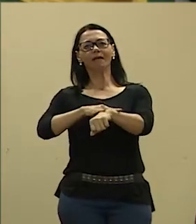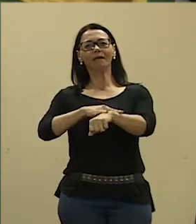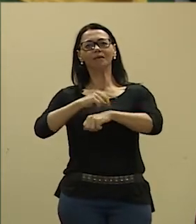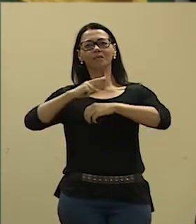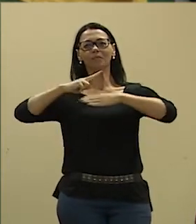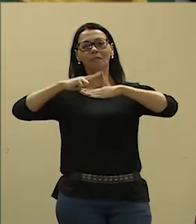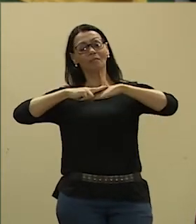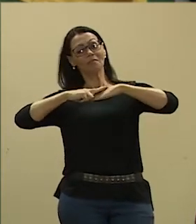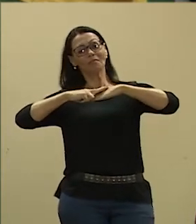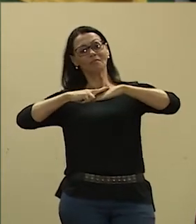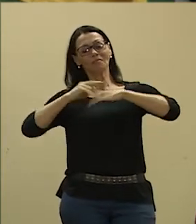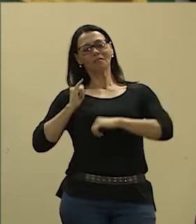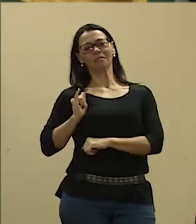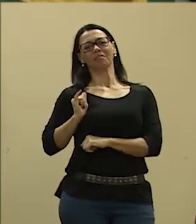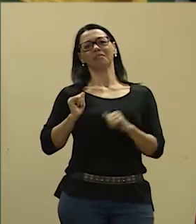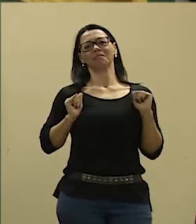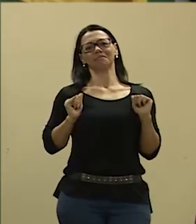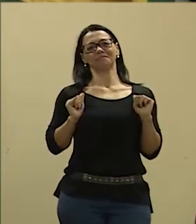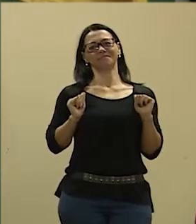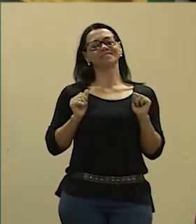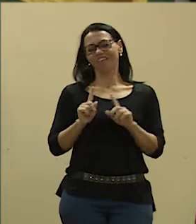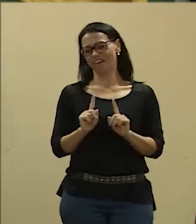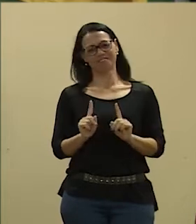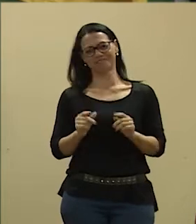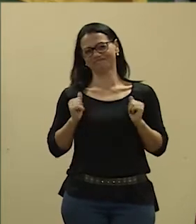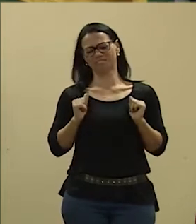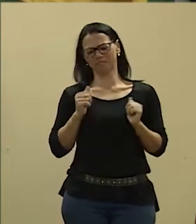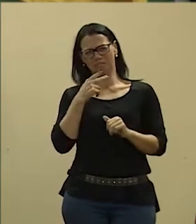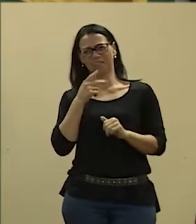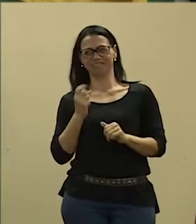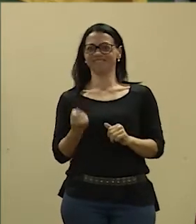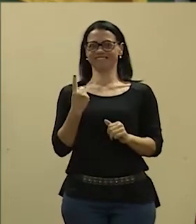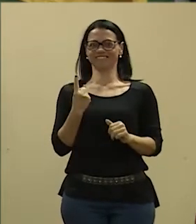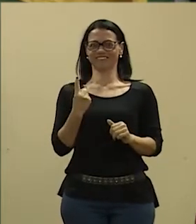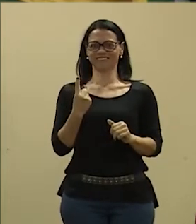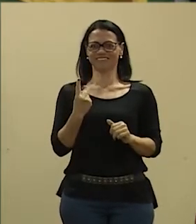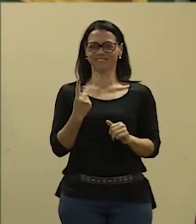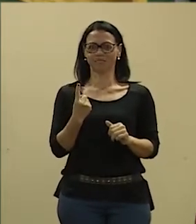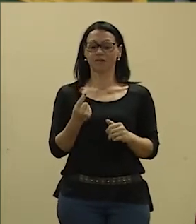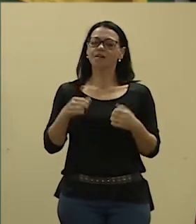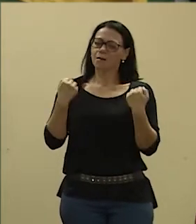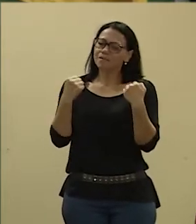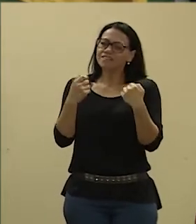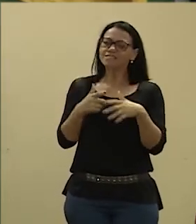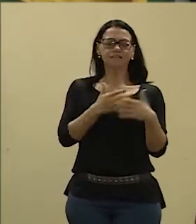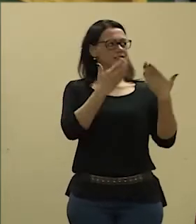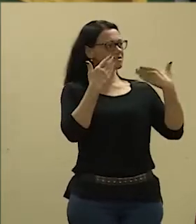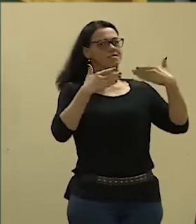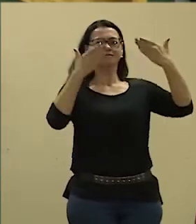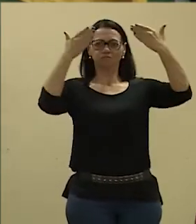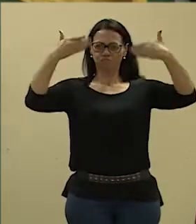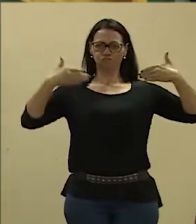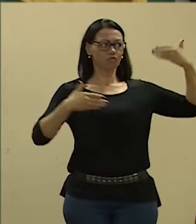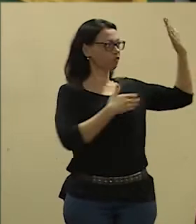é enfim o gol no lugar de preferência que tenha né se não for um estúdio com cromaqui ou com um pano no fundo que é o que a gente